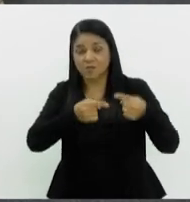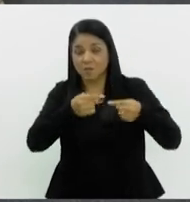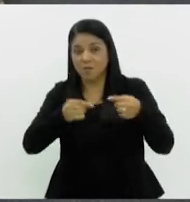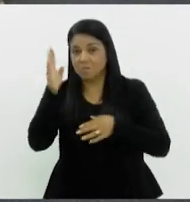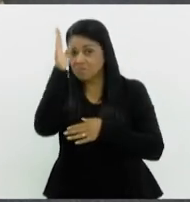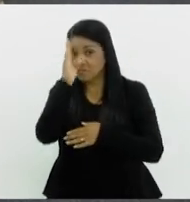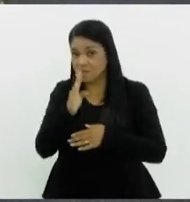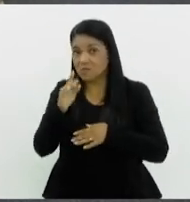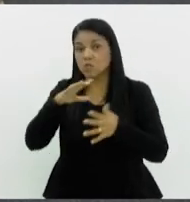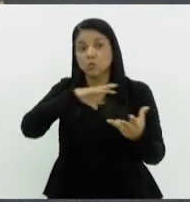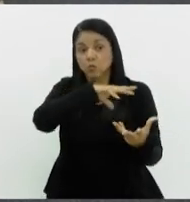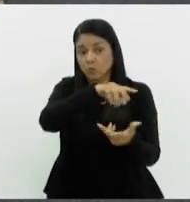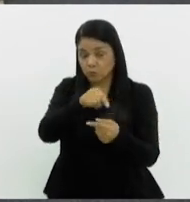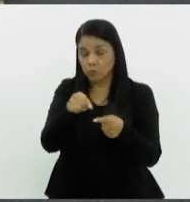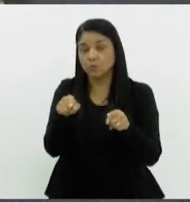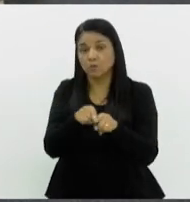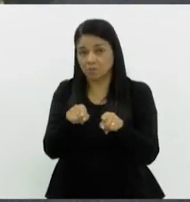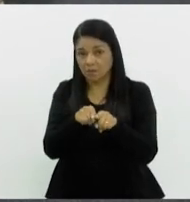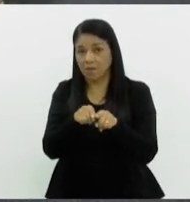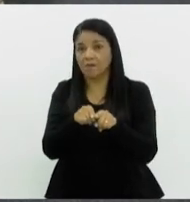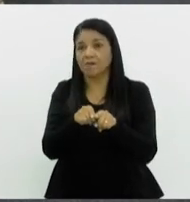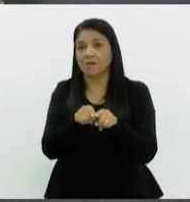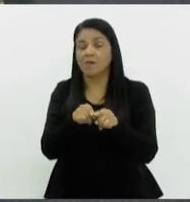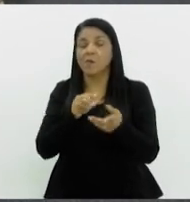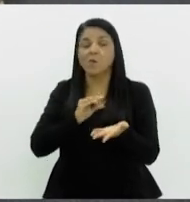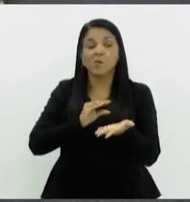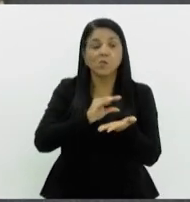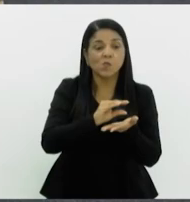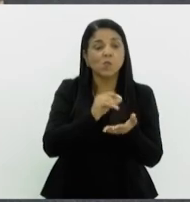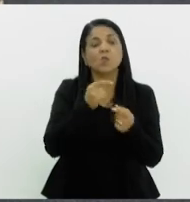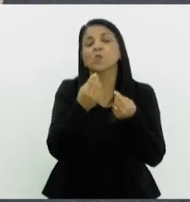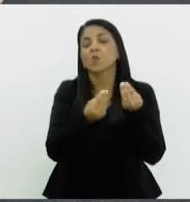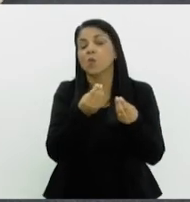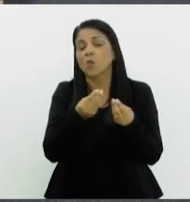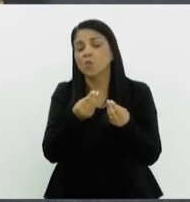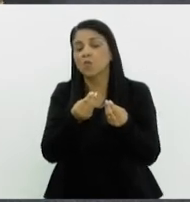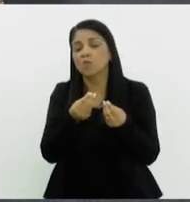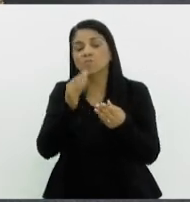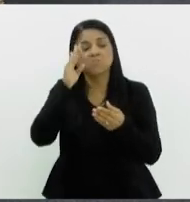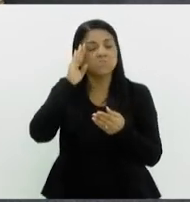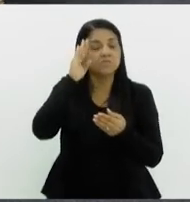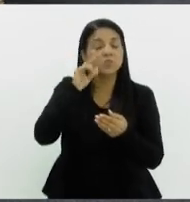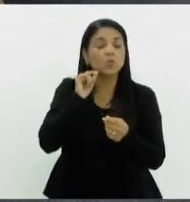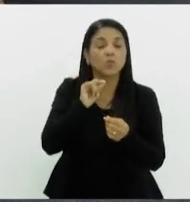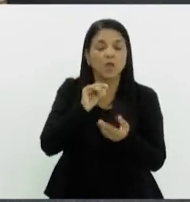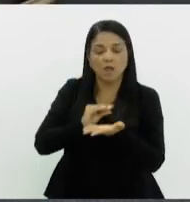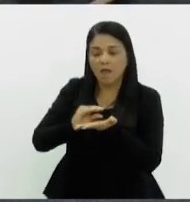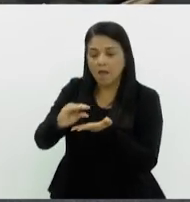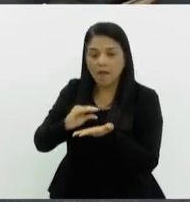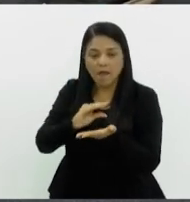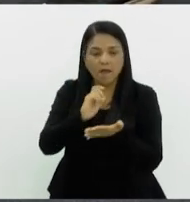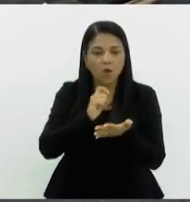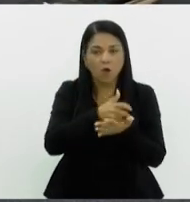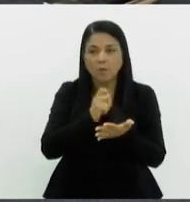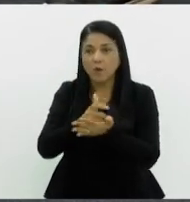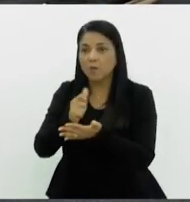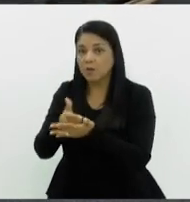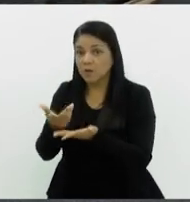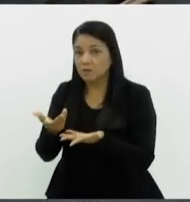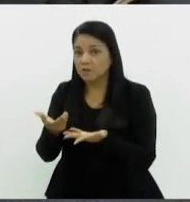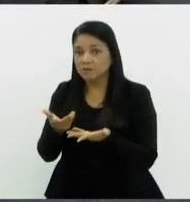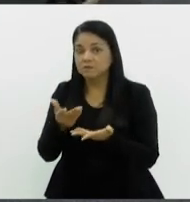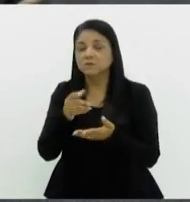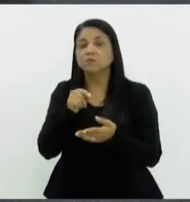mesmo internacional. Aonde alocar esses recursos, de que forma, priorização. A gente sabe que hoje, quando a gente fala do